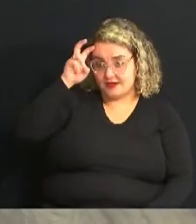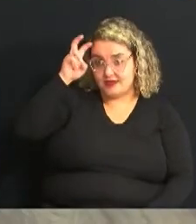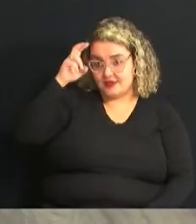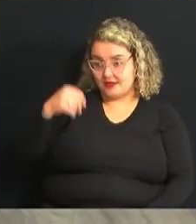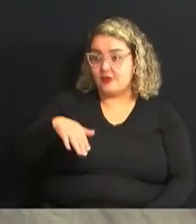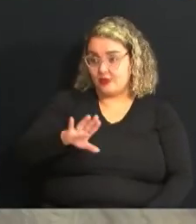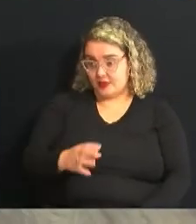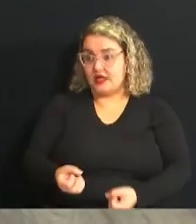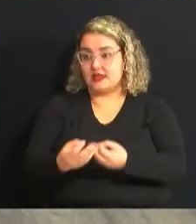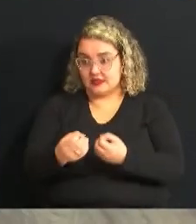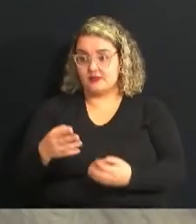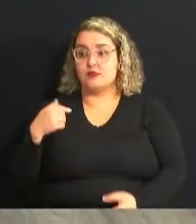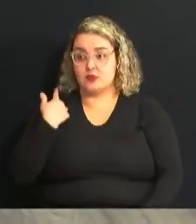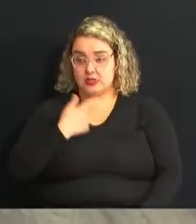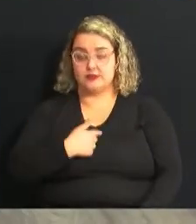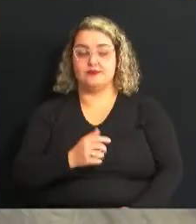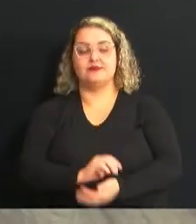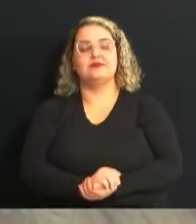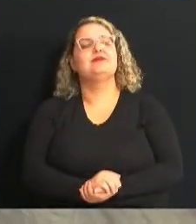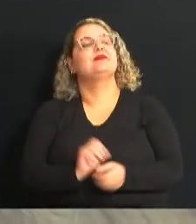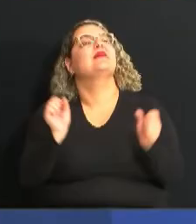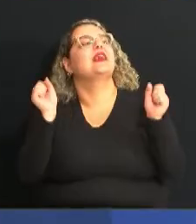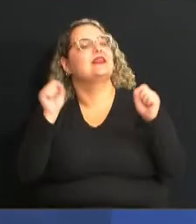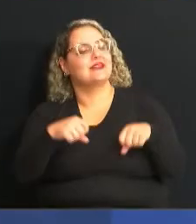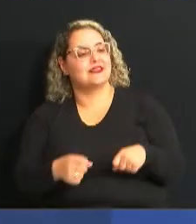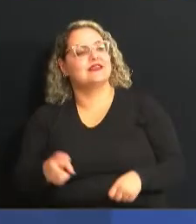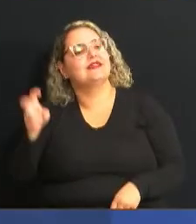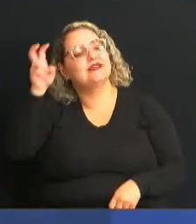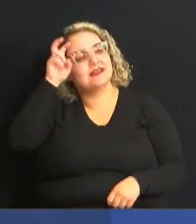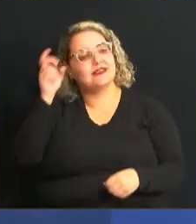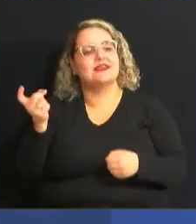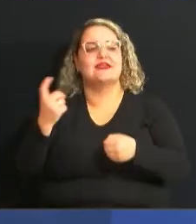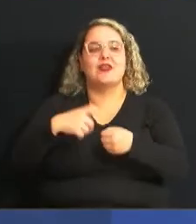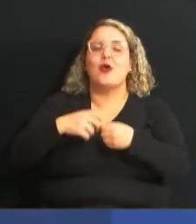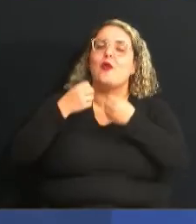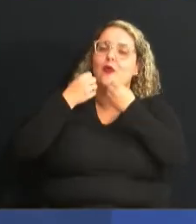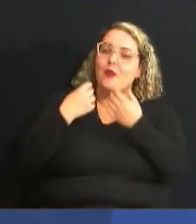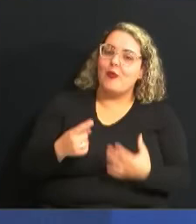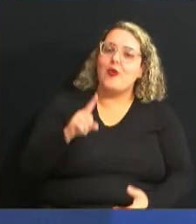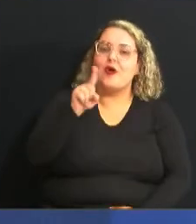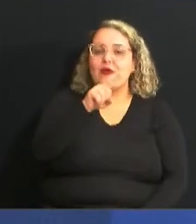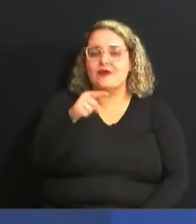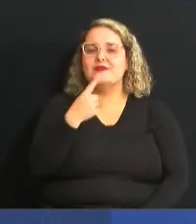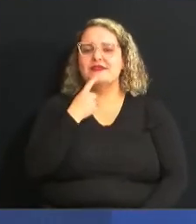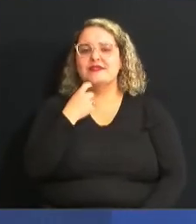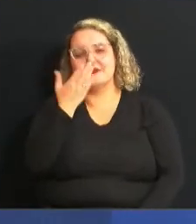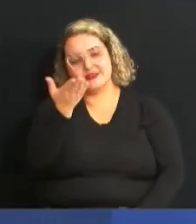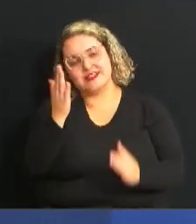informações para gente? Sim, quinta-feira estarei de volta. Um bom feriado para você e de casa.